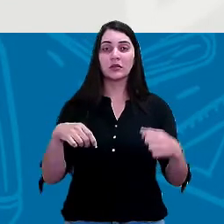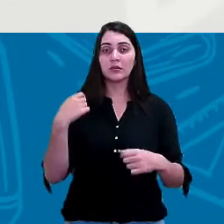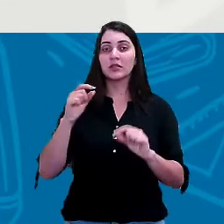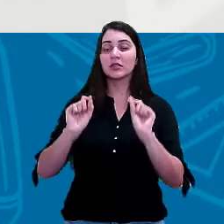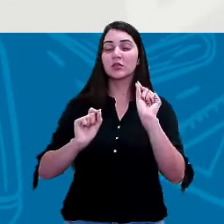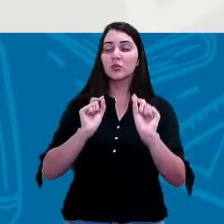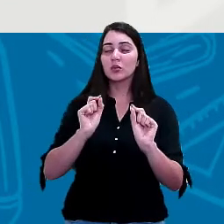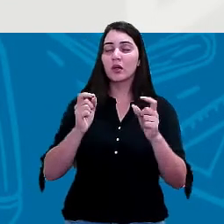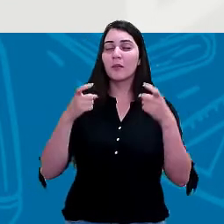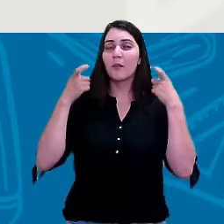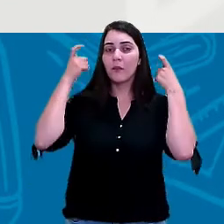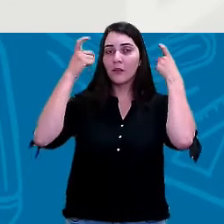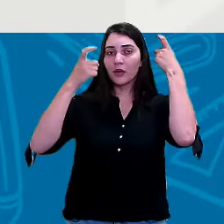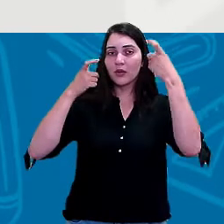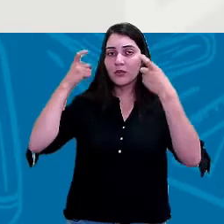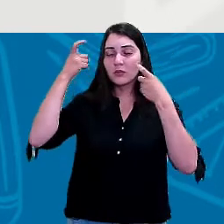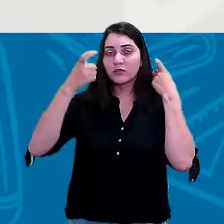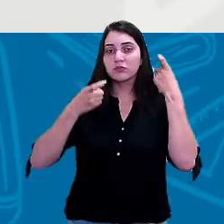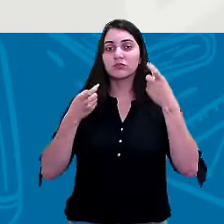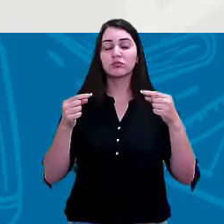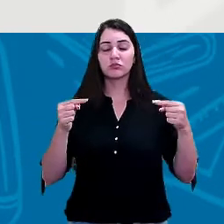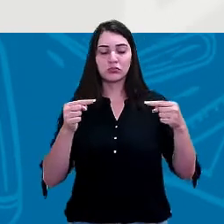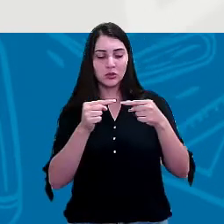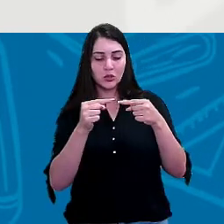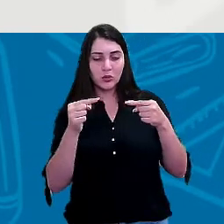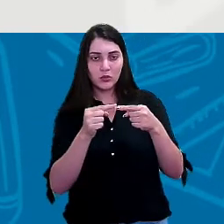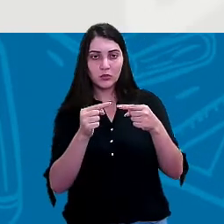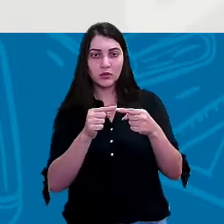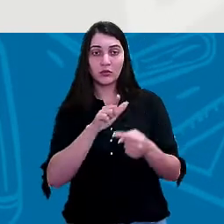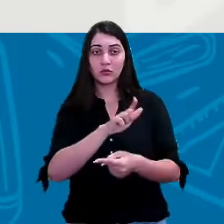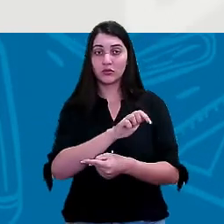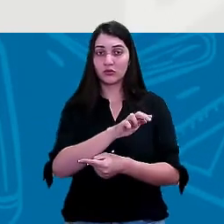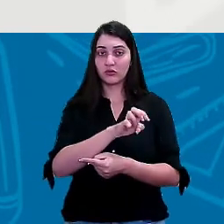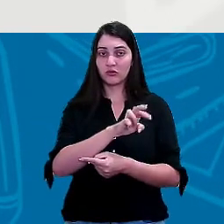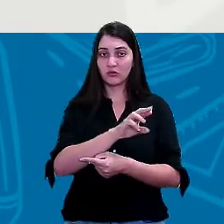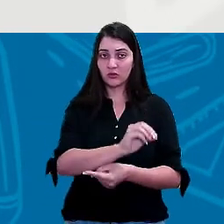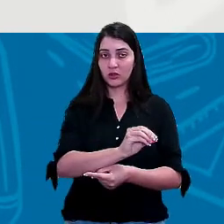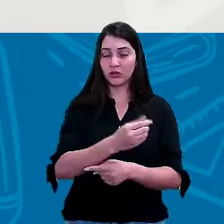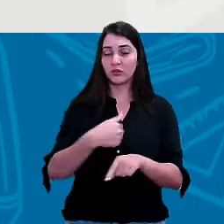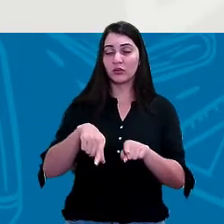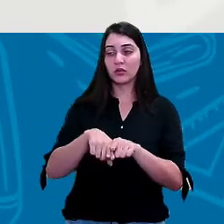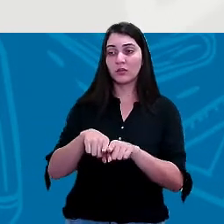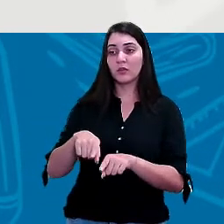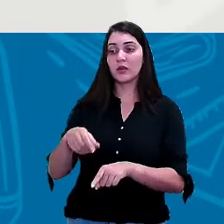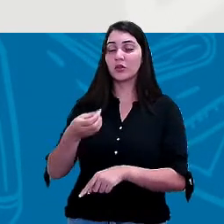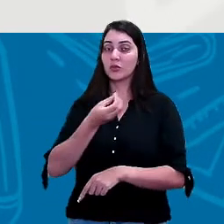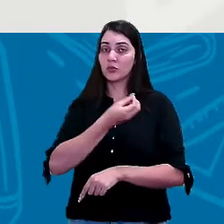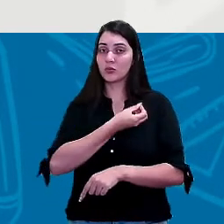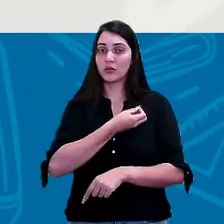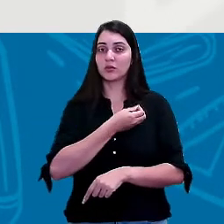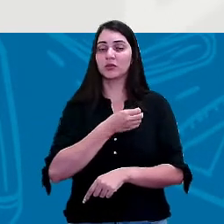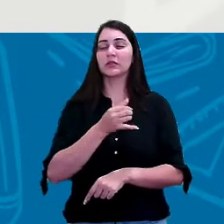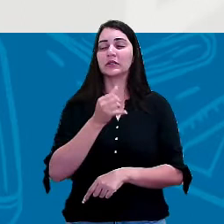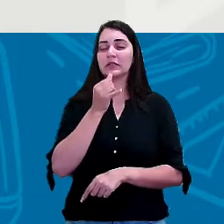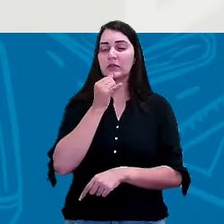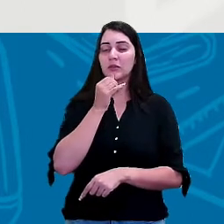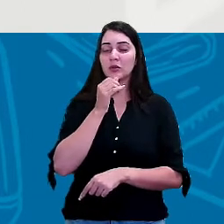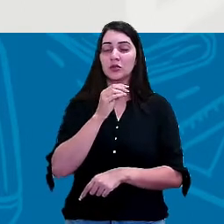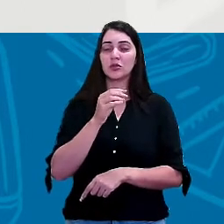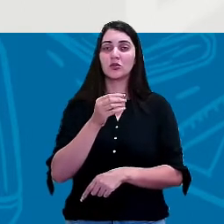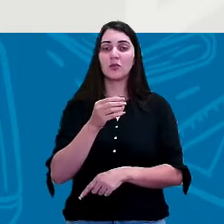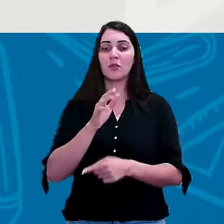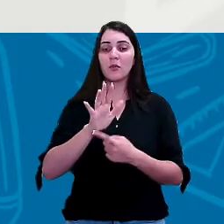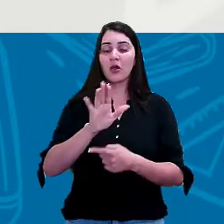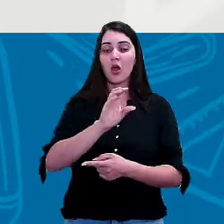necessidade e a preocupação de combinar gênero e número. Porque se eu colocasse aqui, ó, os